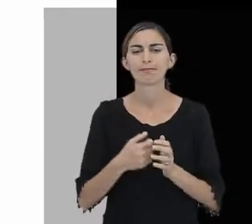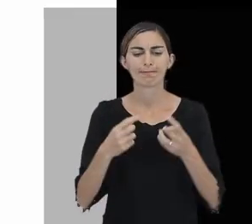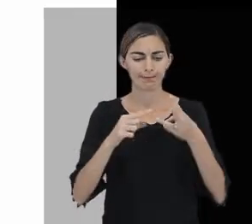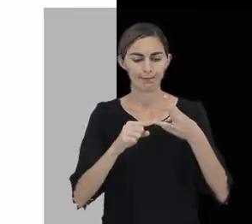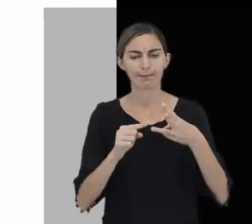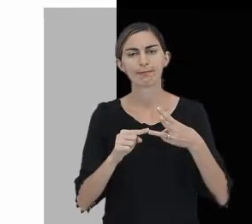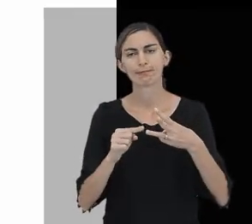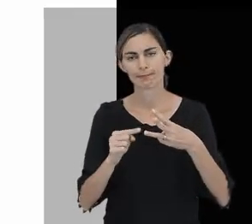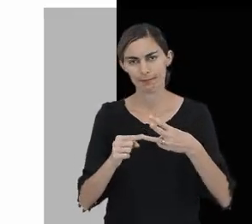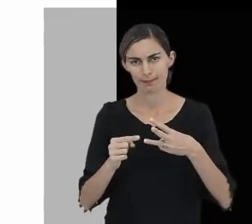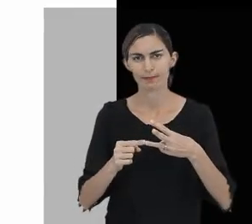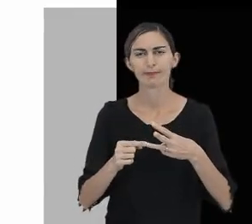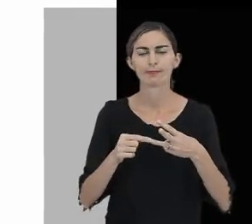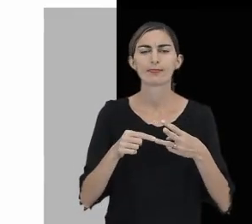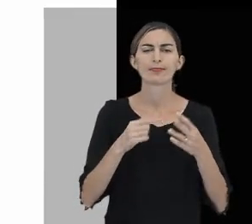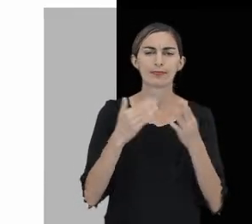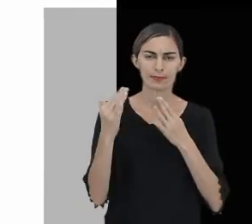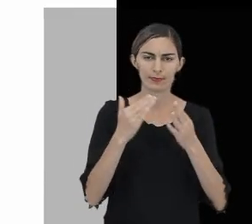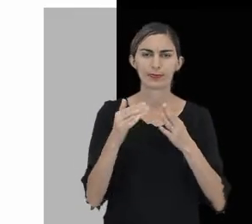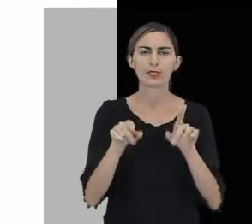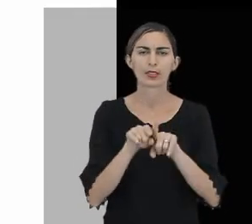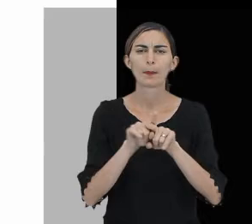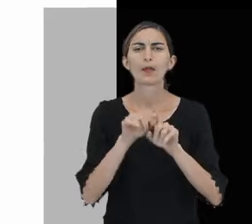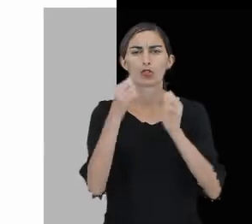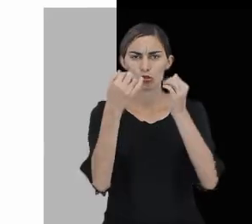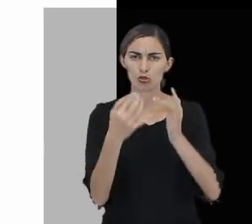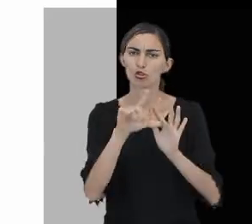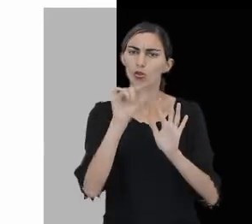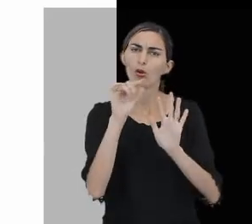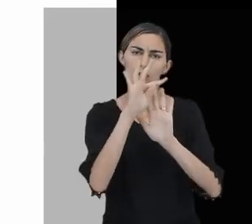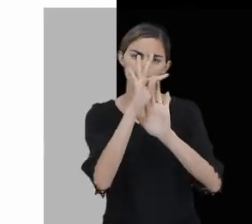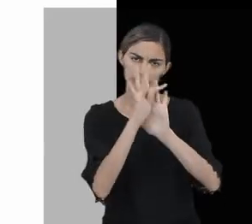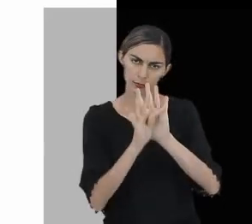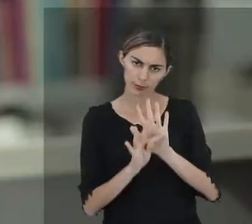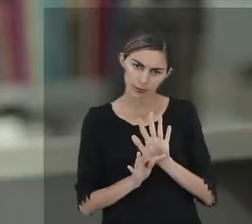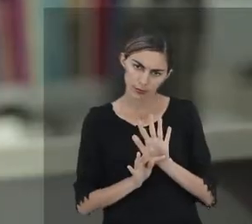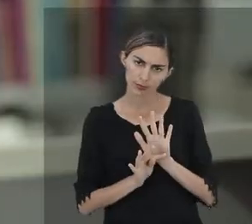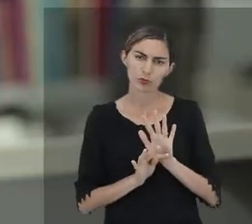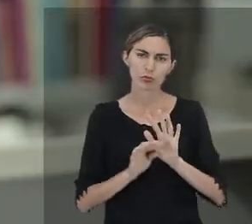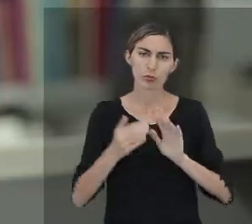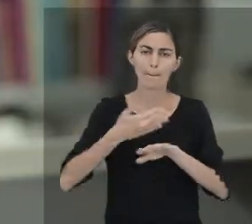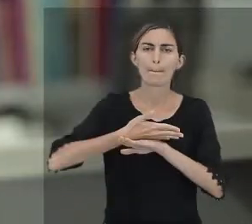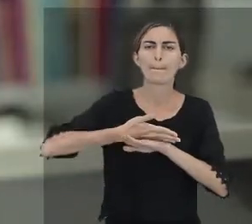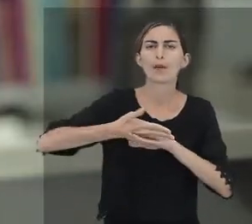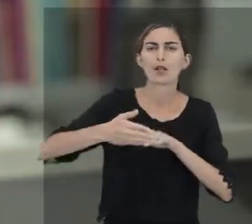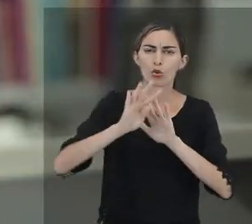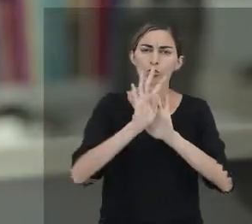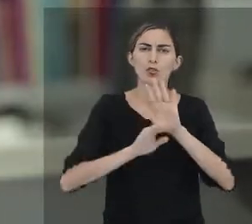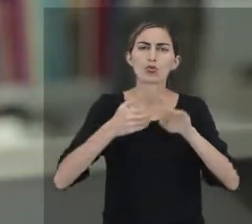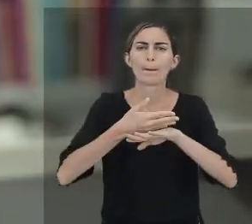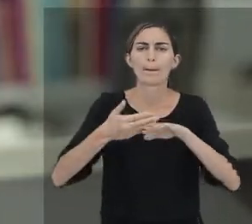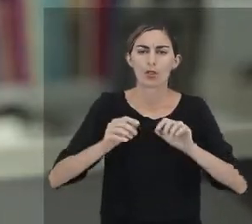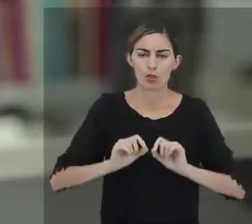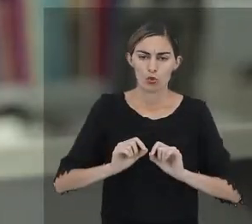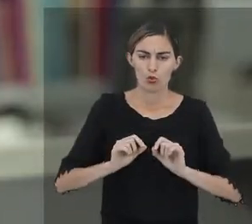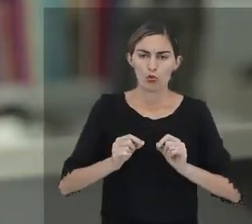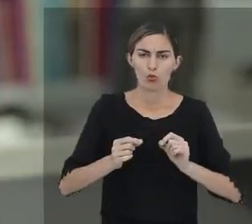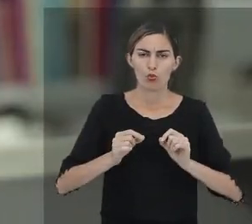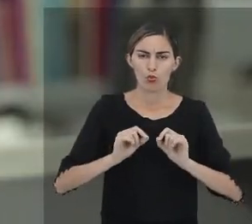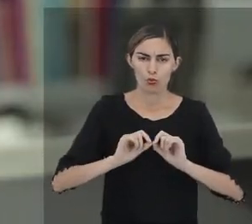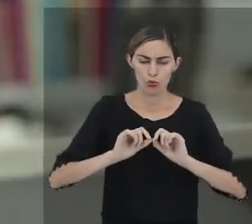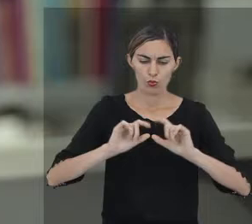nesse terceiro exemplo aqui, a gente também define um texto, certo? Que vai ser esse texto em branco e fundo